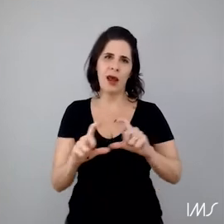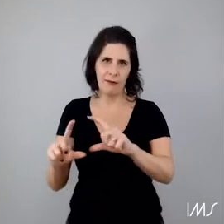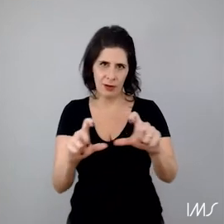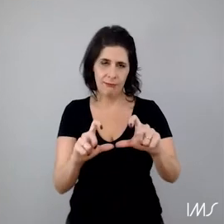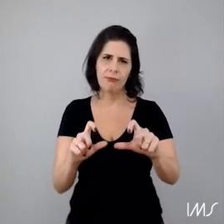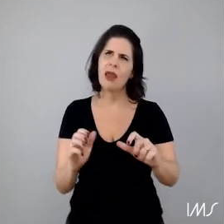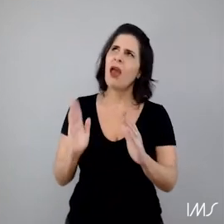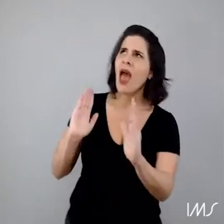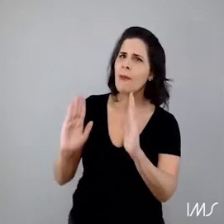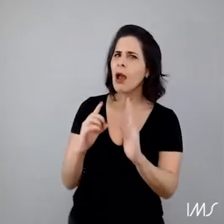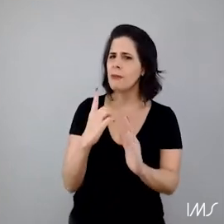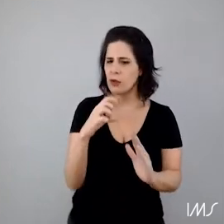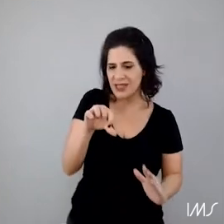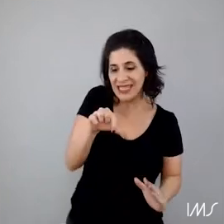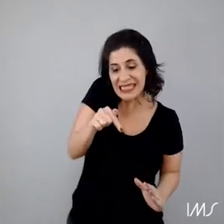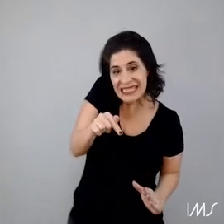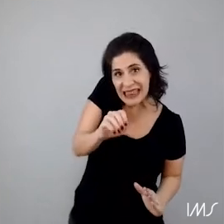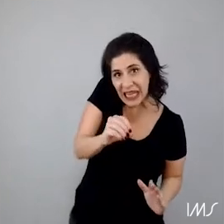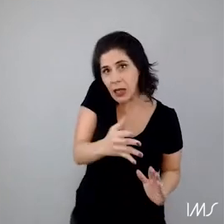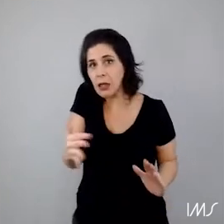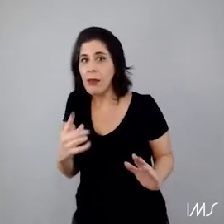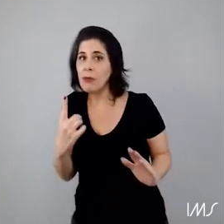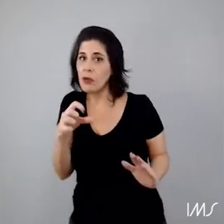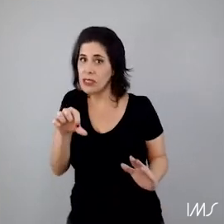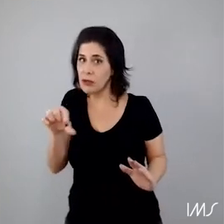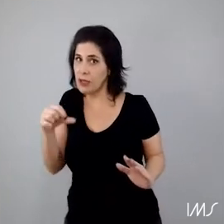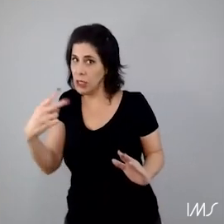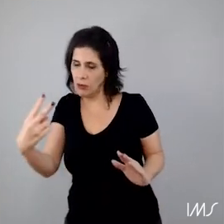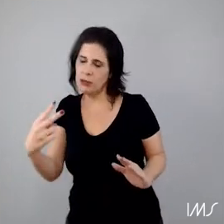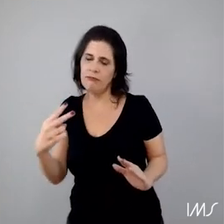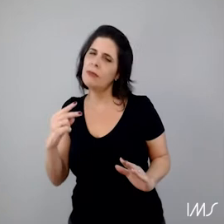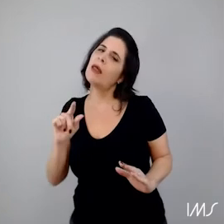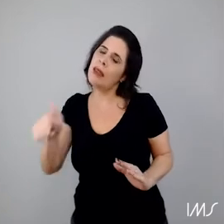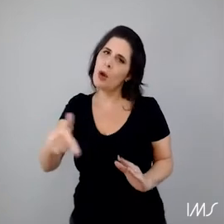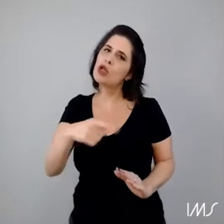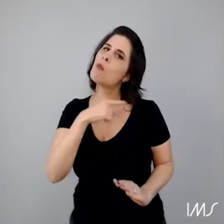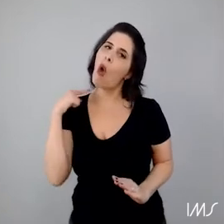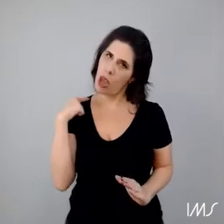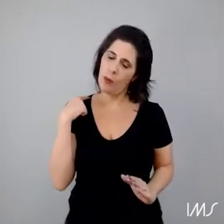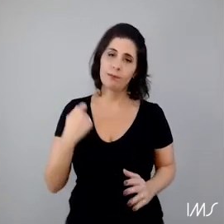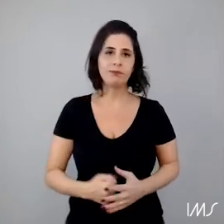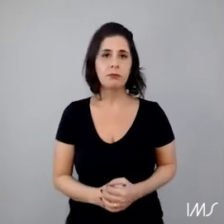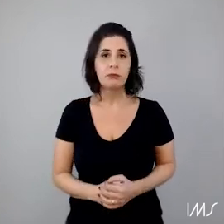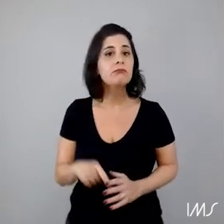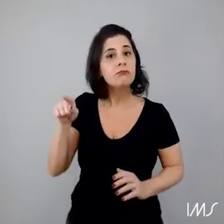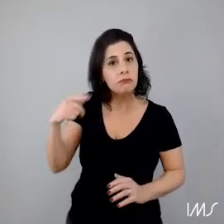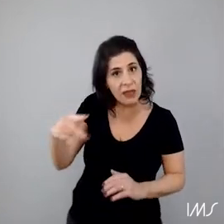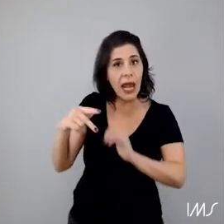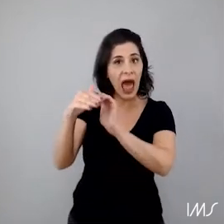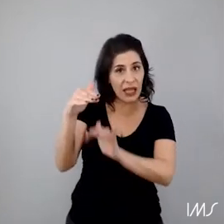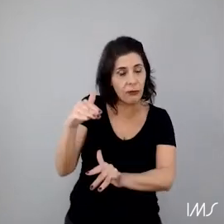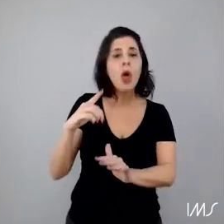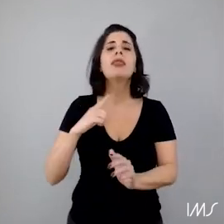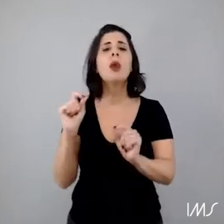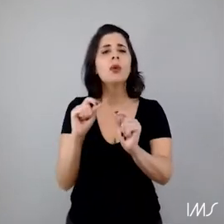final dos anos 70 e 1992, o ano de seu falecimento. O arquivo de Estefânia também possui uma